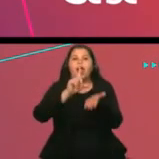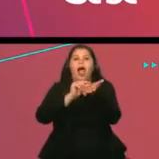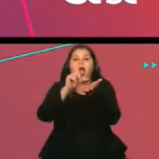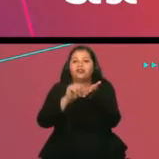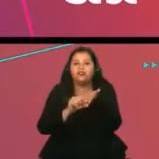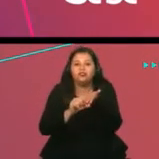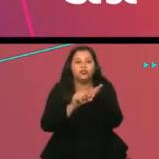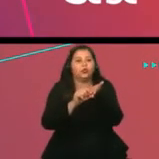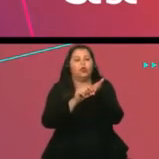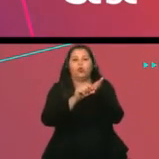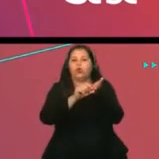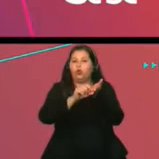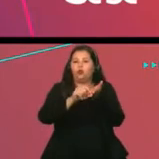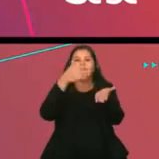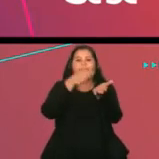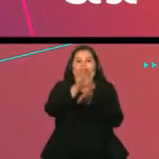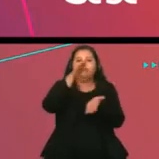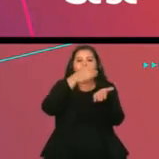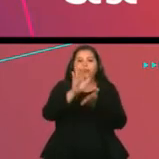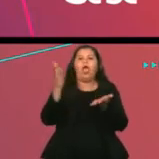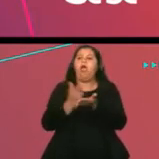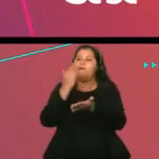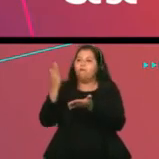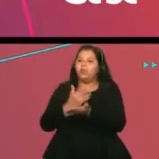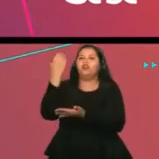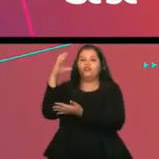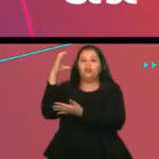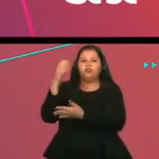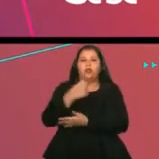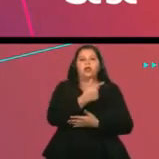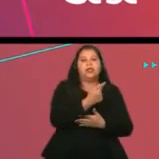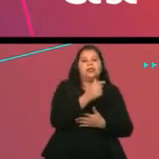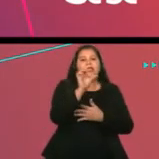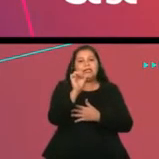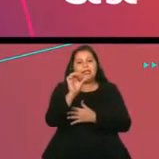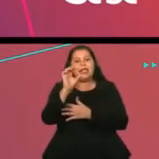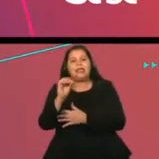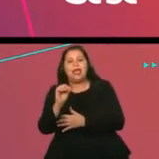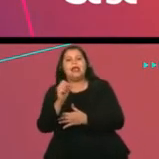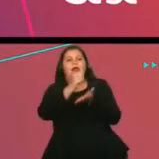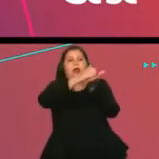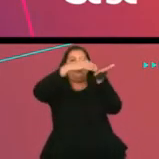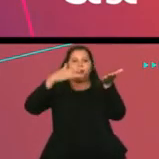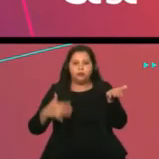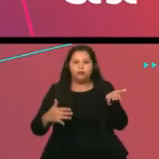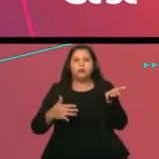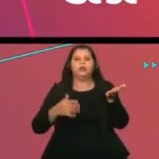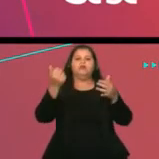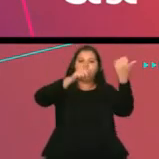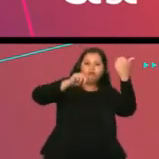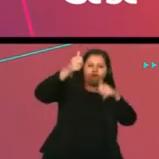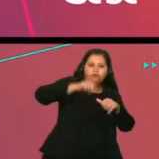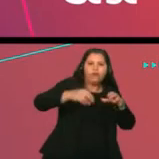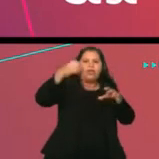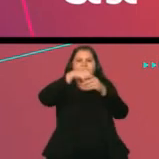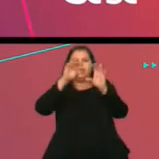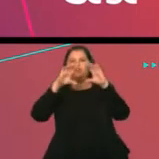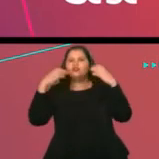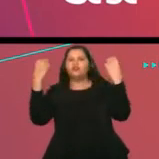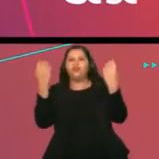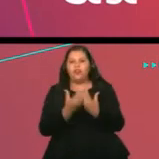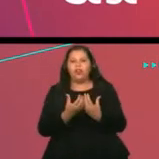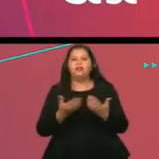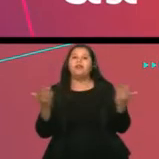artigos na íntegra em periódicos científicos 760 trabalhos em anais de congressos e